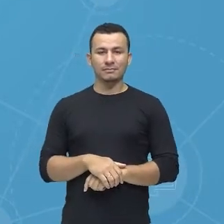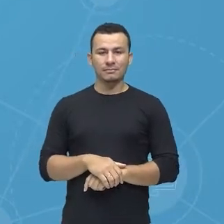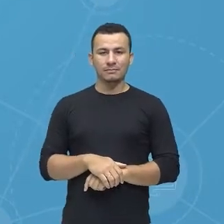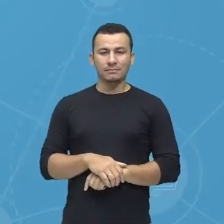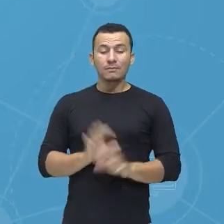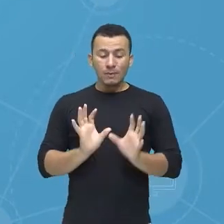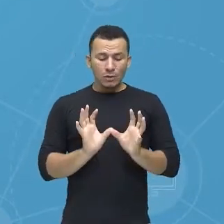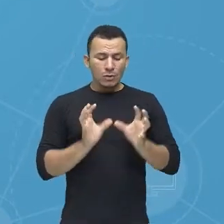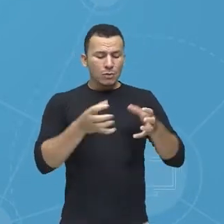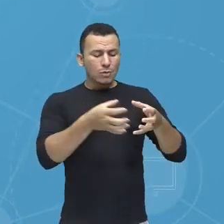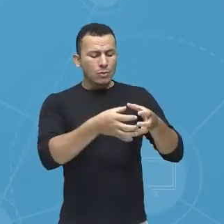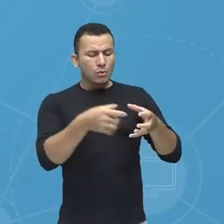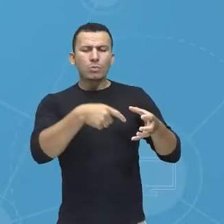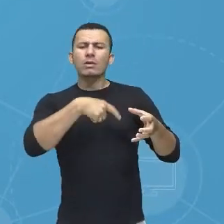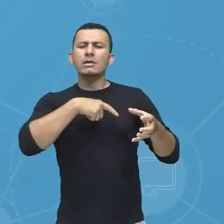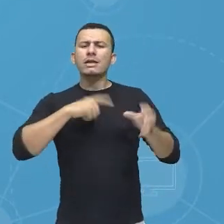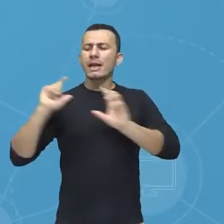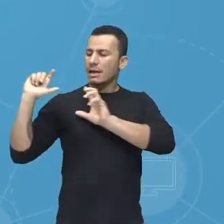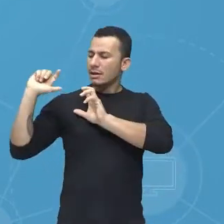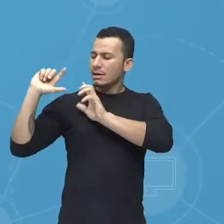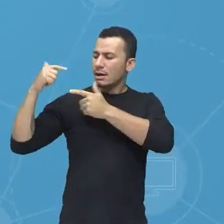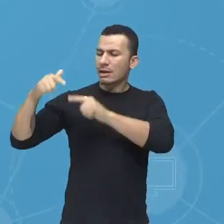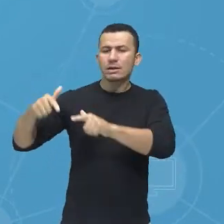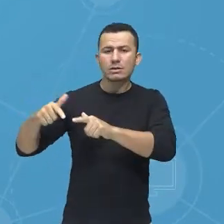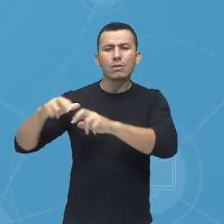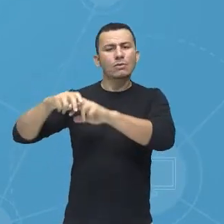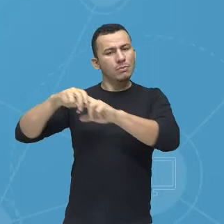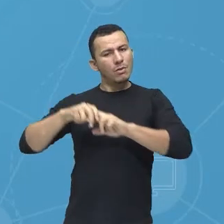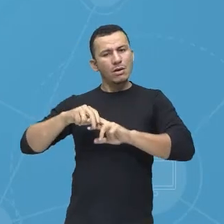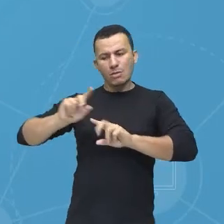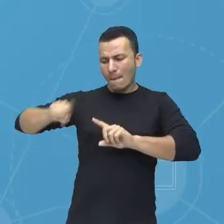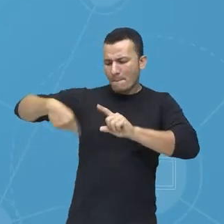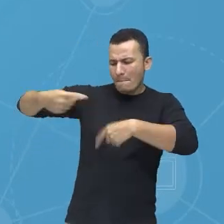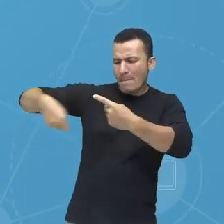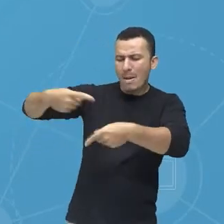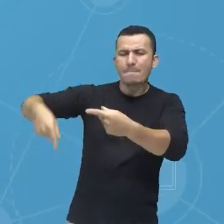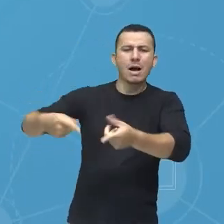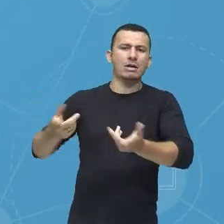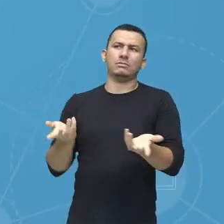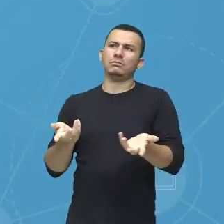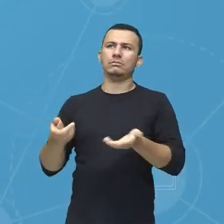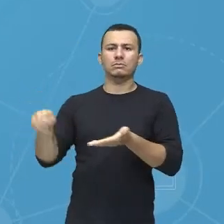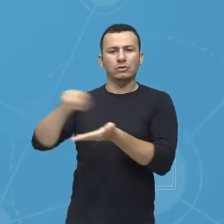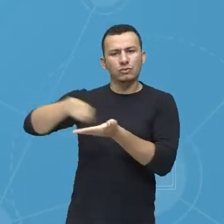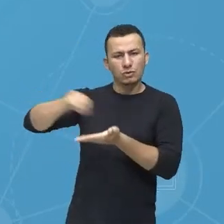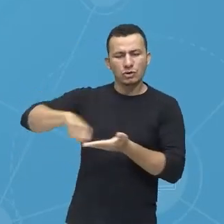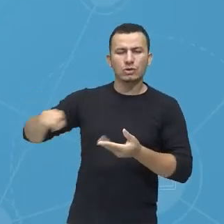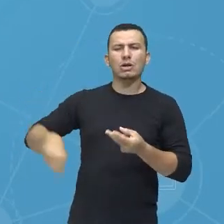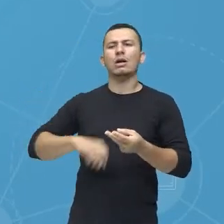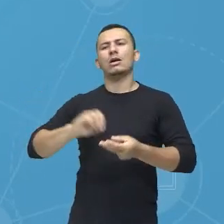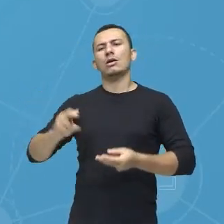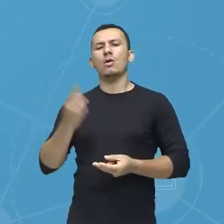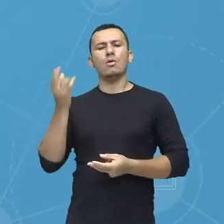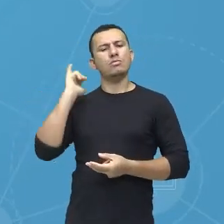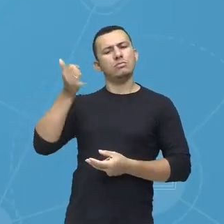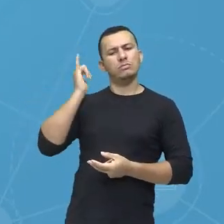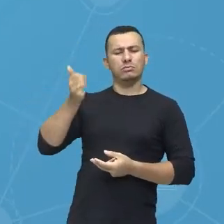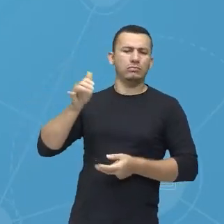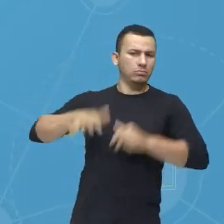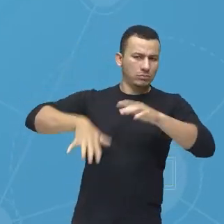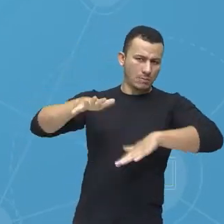de tradições que é transmitida de geração em geração, pode ser passada escrita ou oralmente,